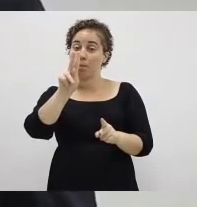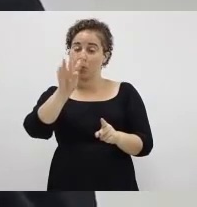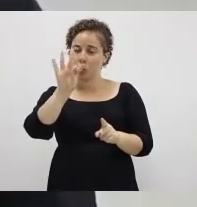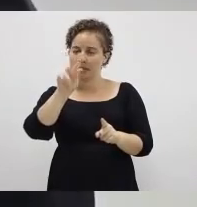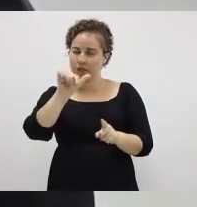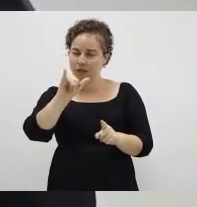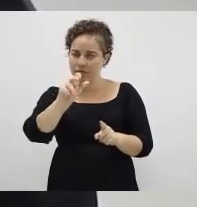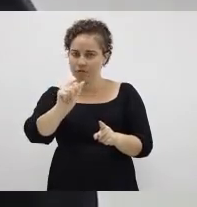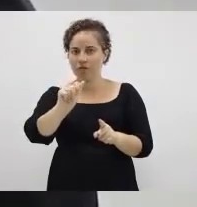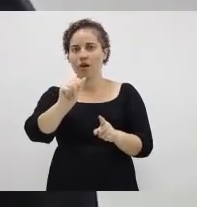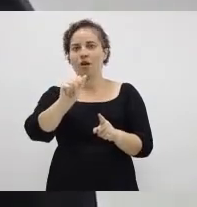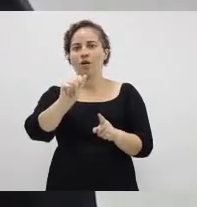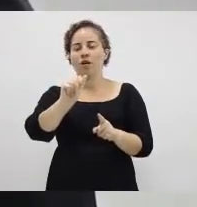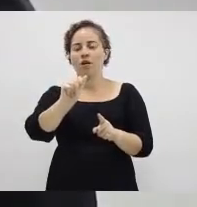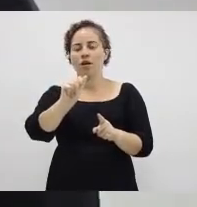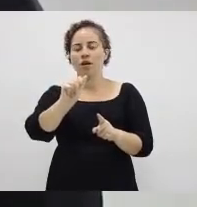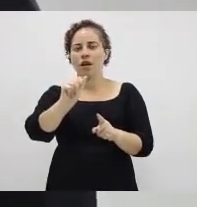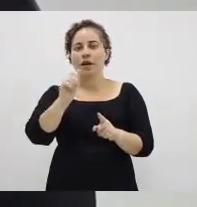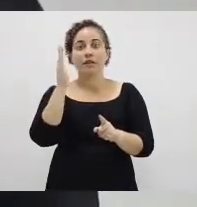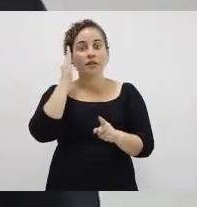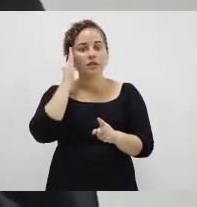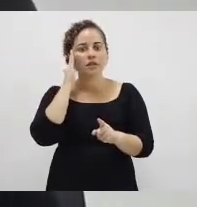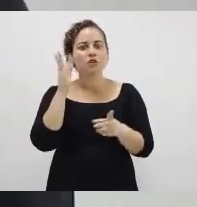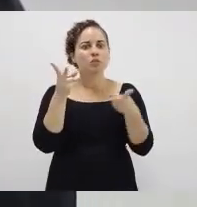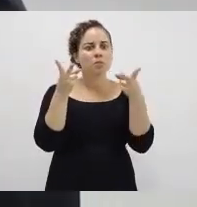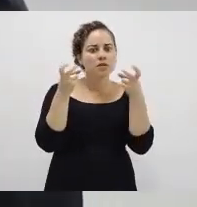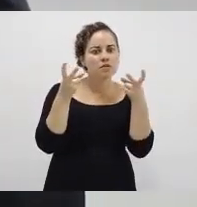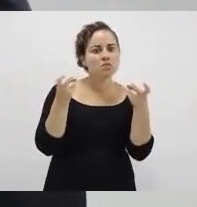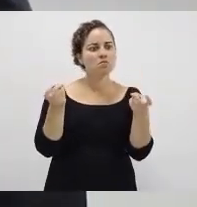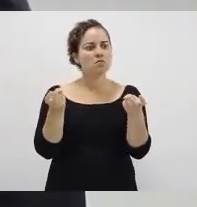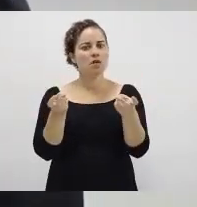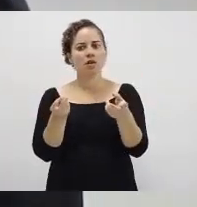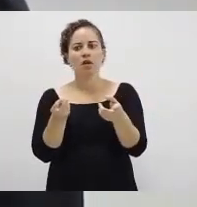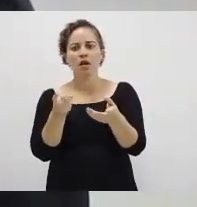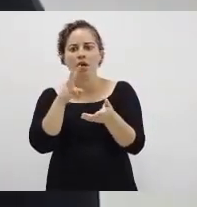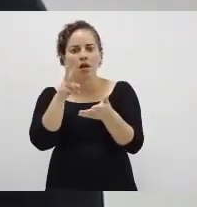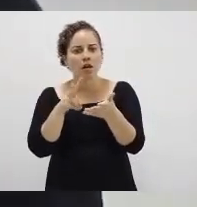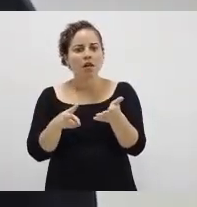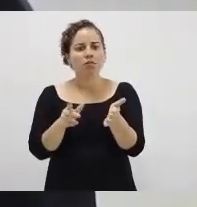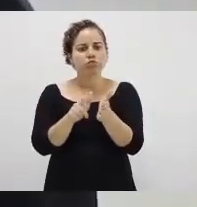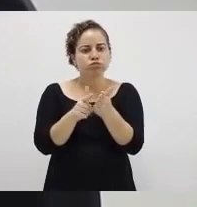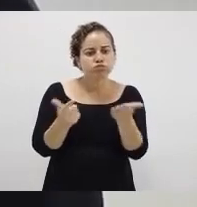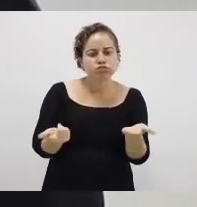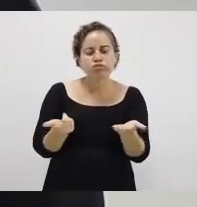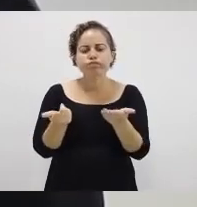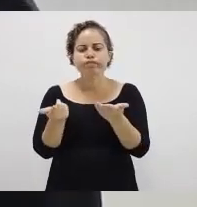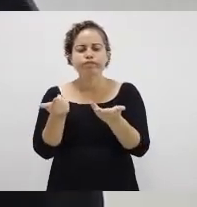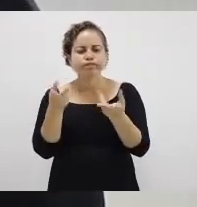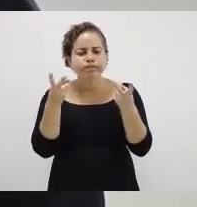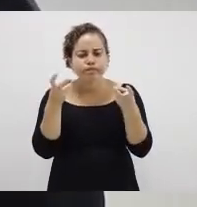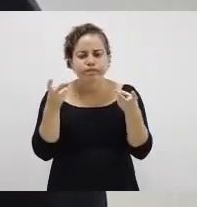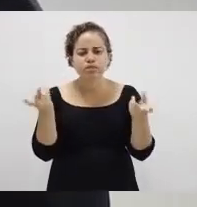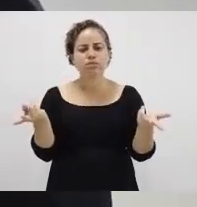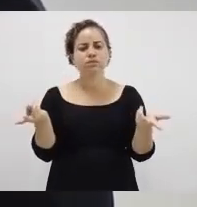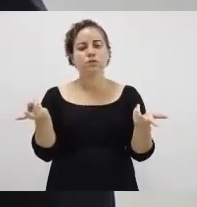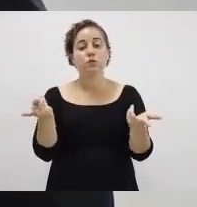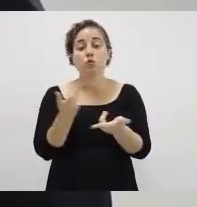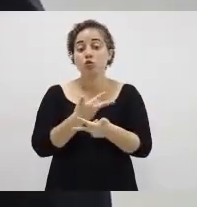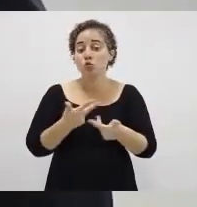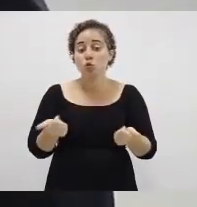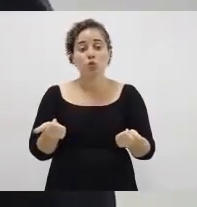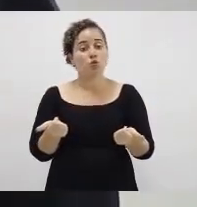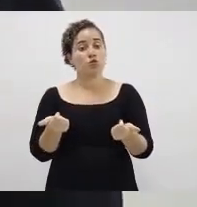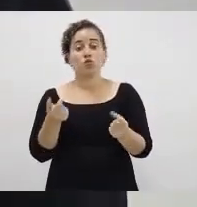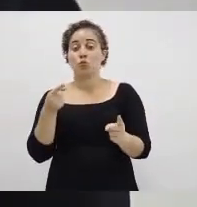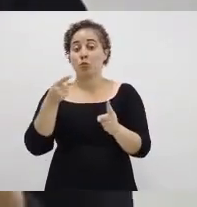gente ouvir nas reportagens ou ler nas reportagens que está acontecendo determinada